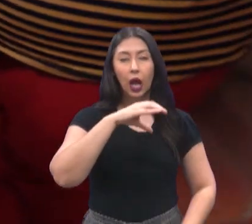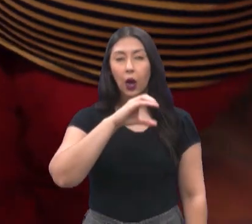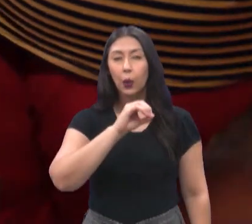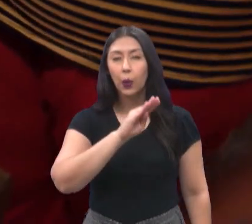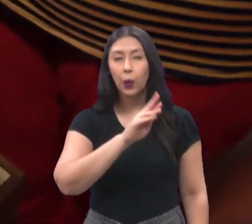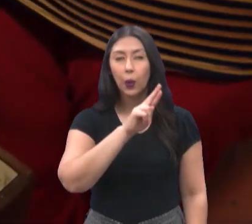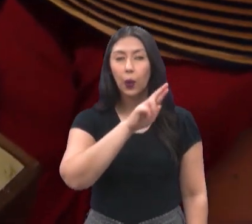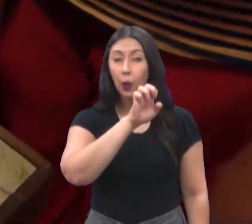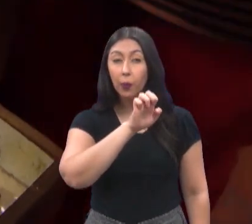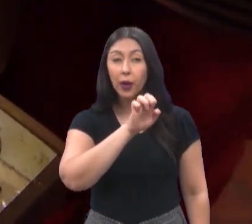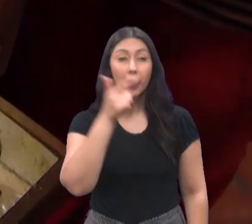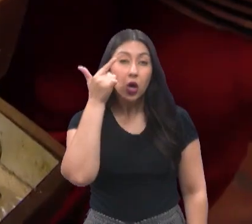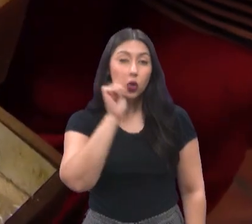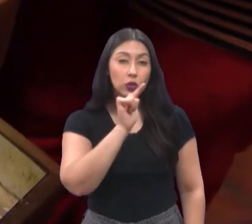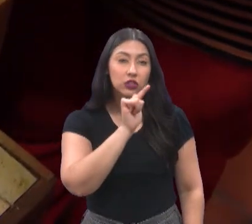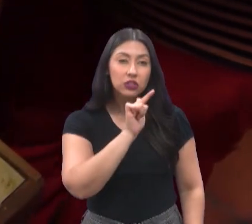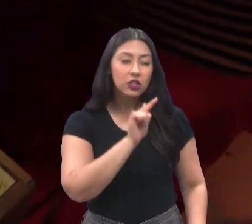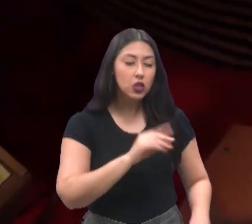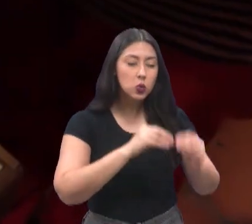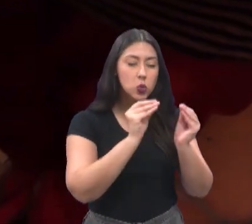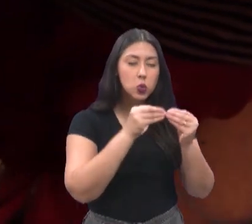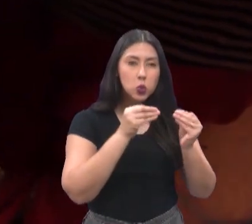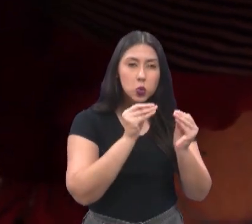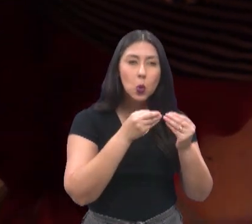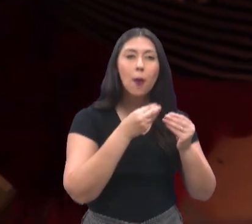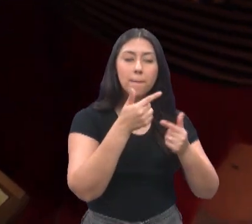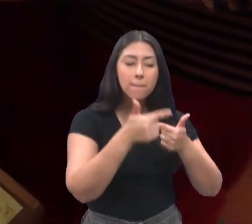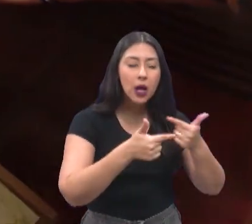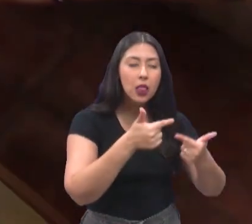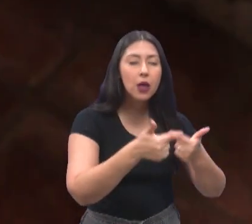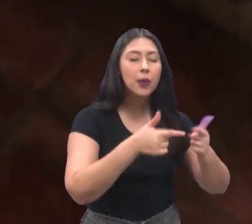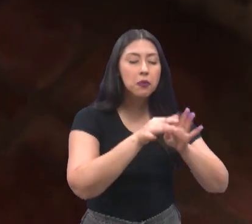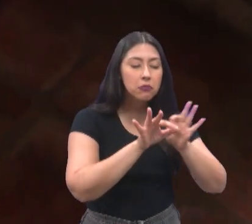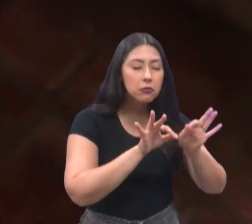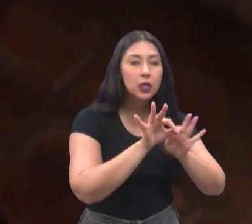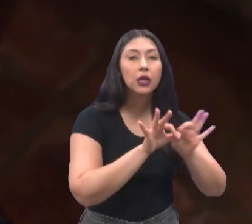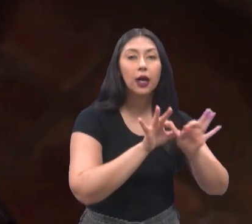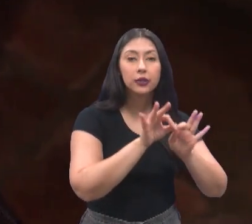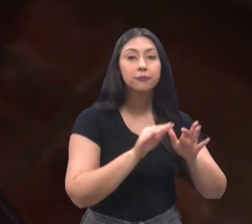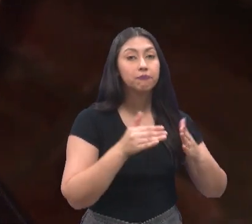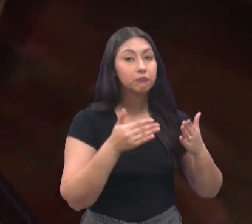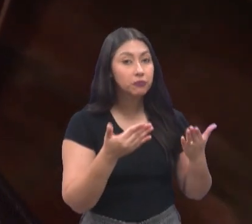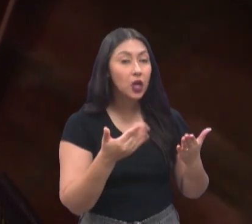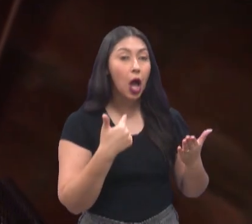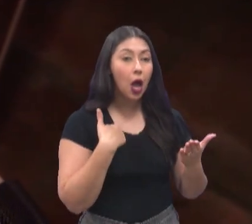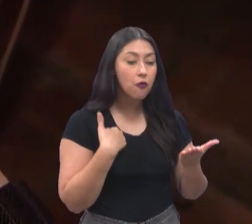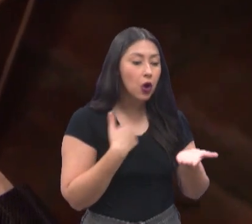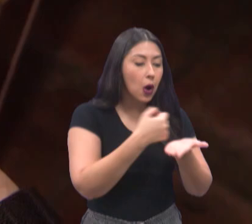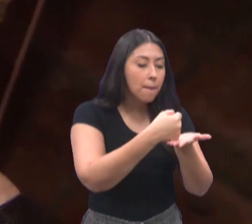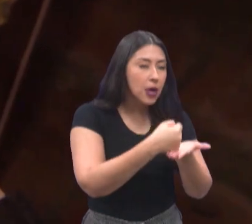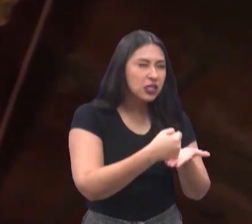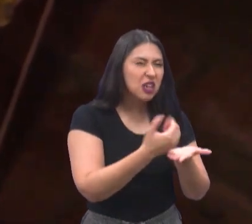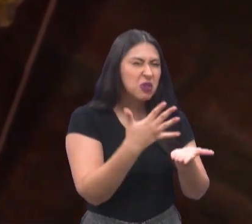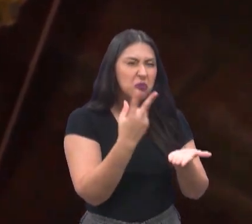dar a consistência necessária para ela ser trabalhada, né? Então aqui eu vou pesar umas 20 gramas